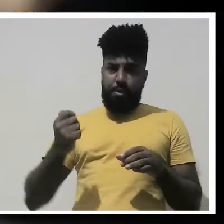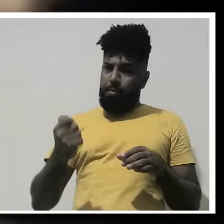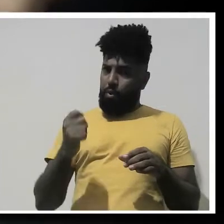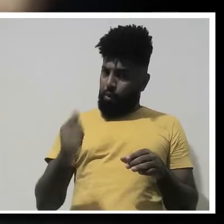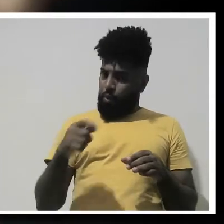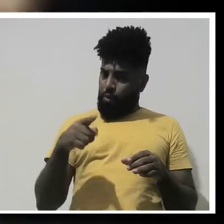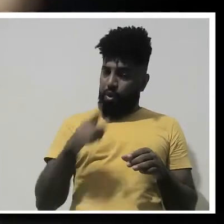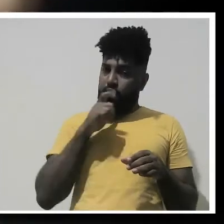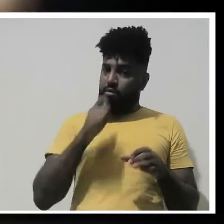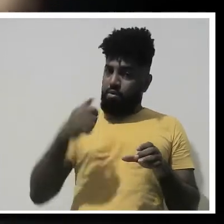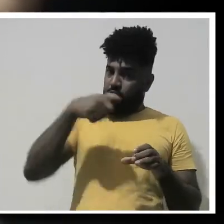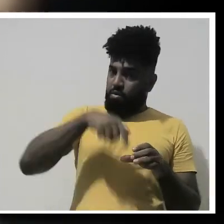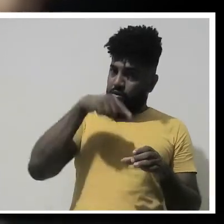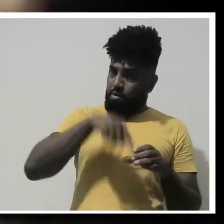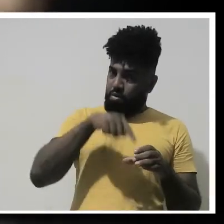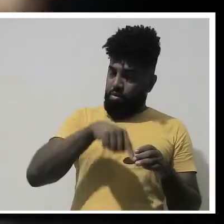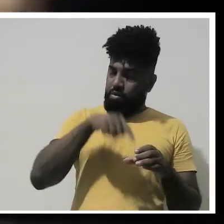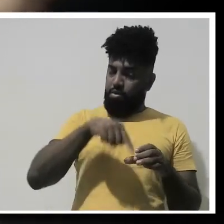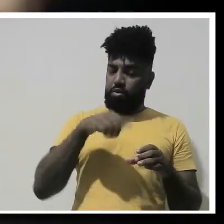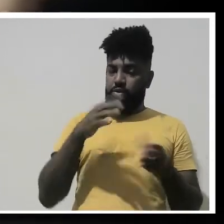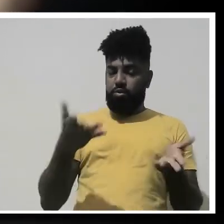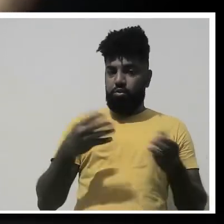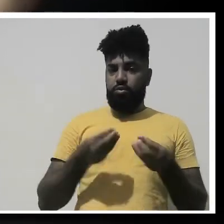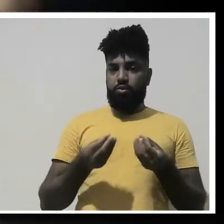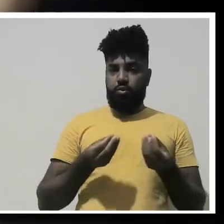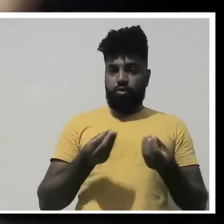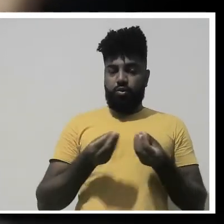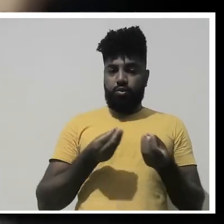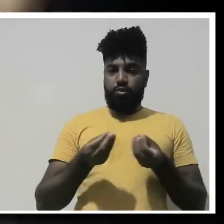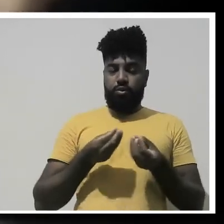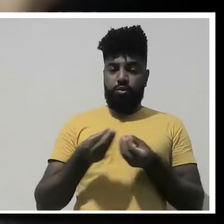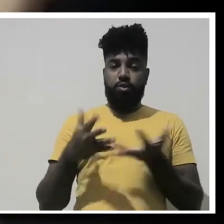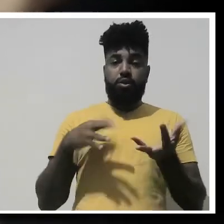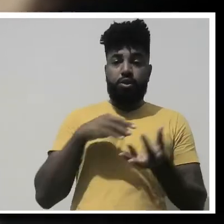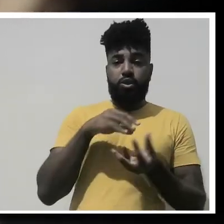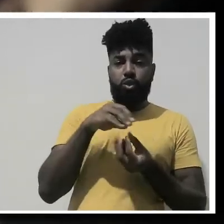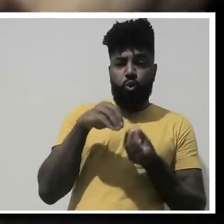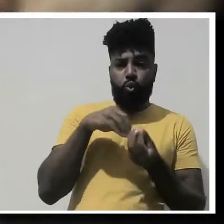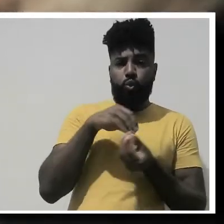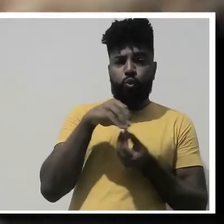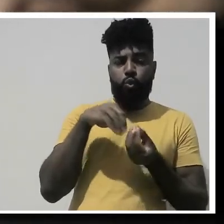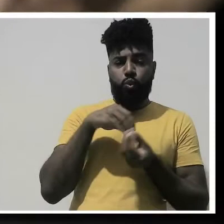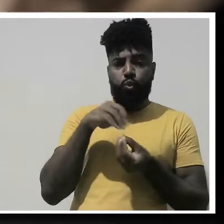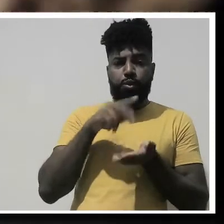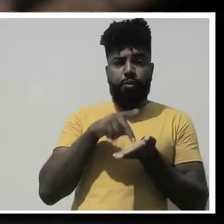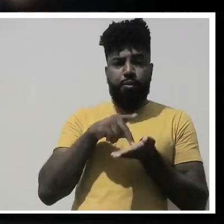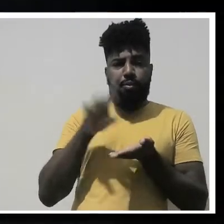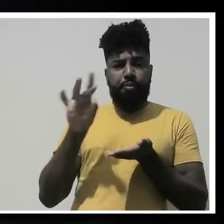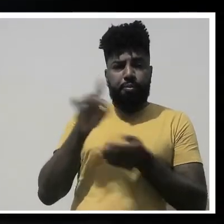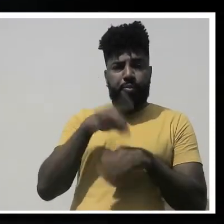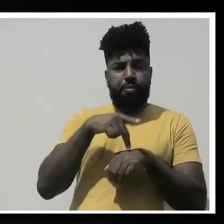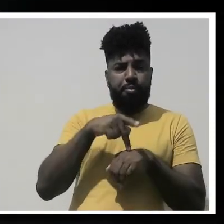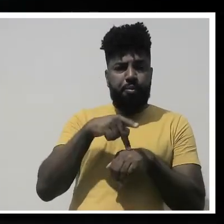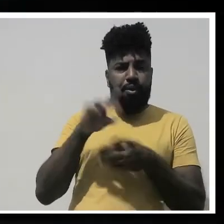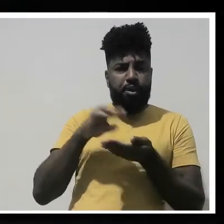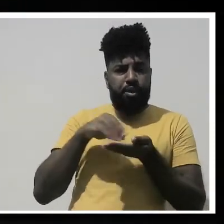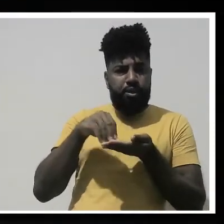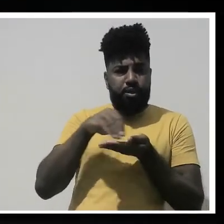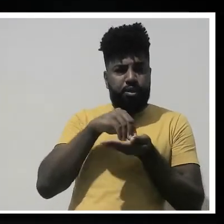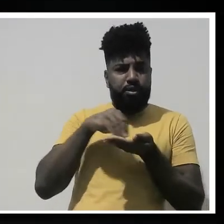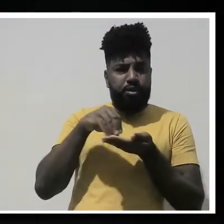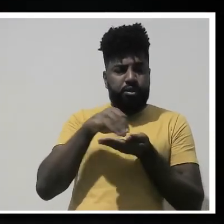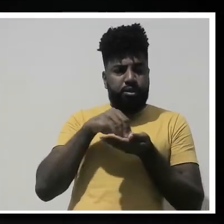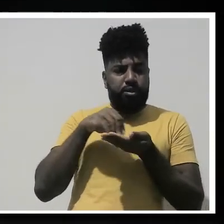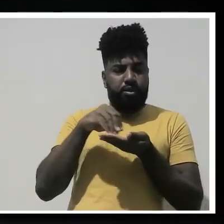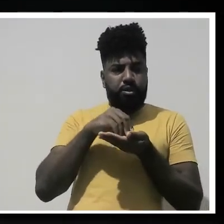pouca coisa, e essa água ali dentro você pode, por exemplo, se for possível, é claro, e solubilizando os cristalitos todos antes de fazer